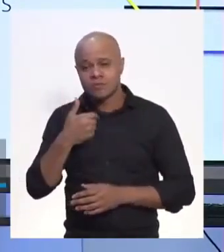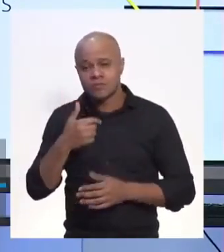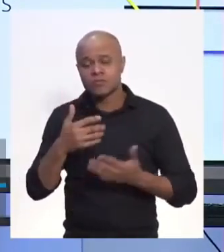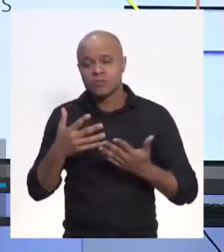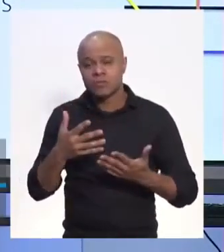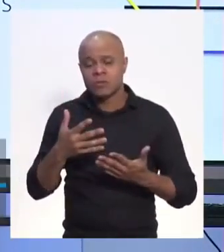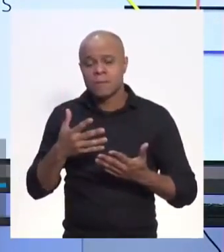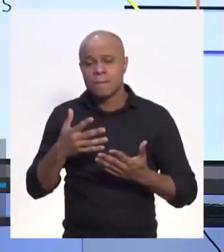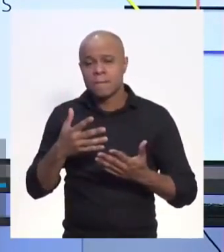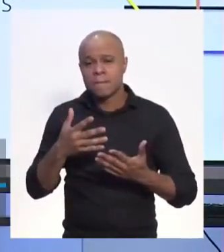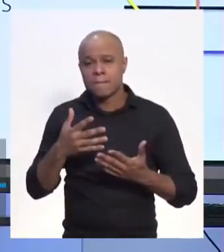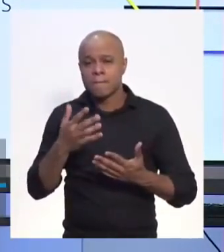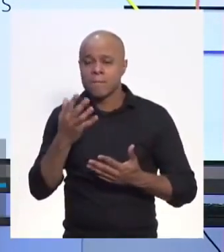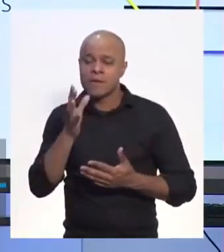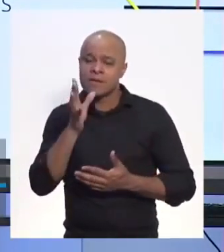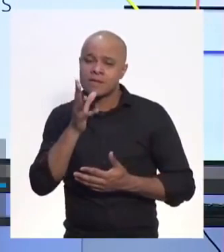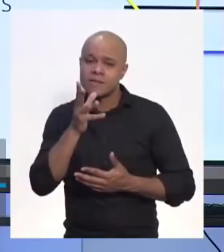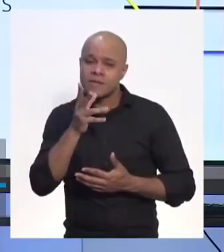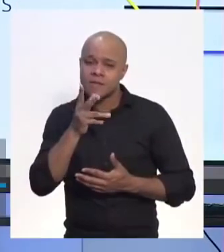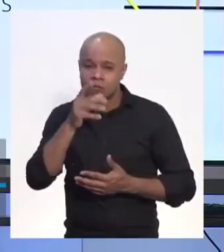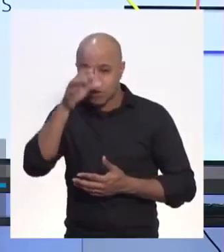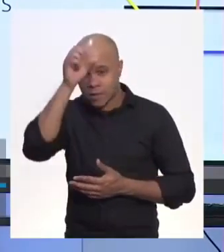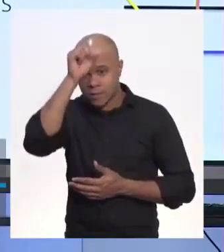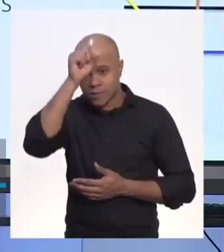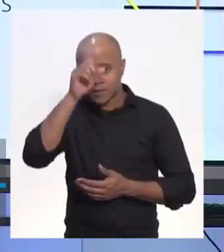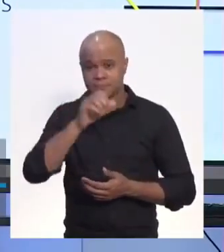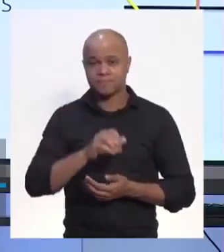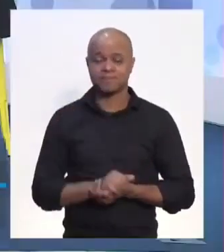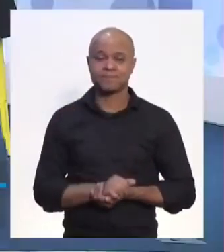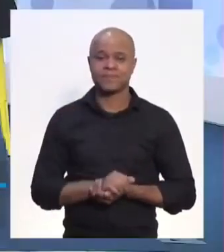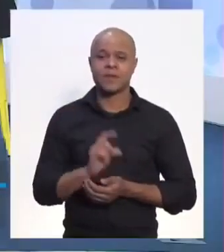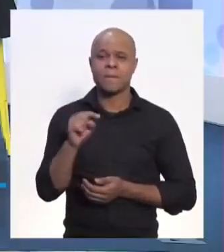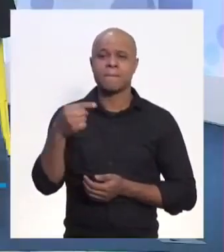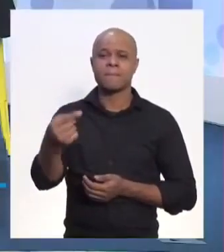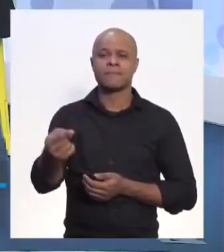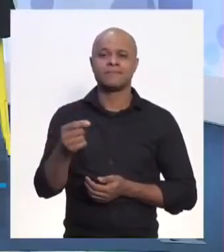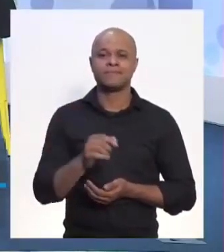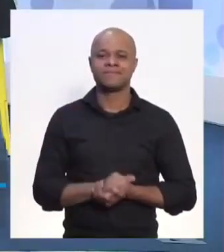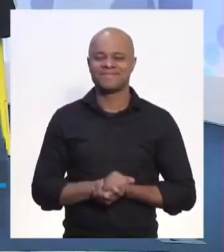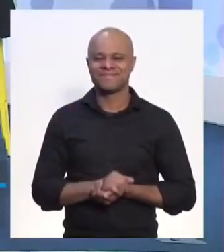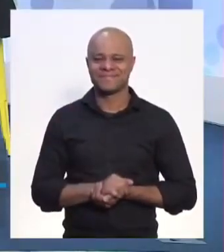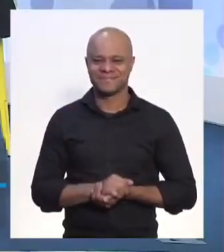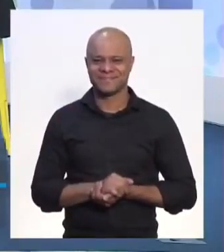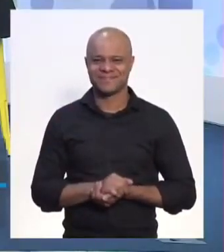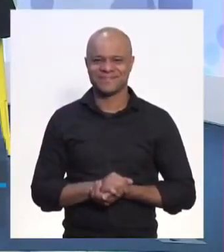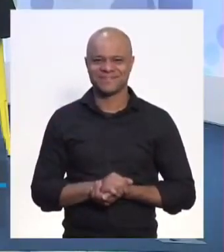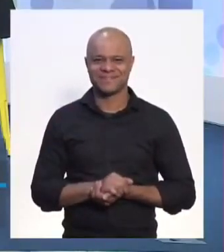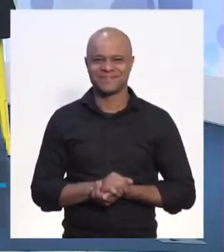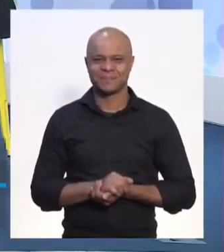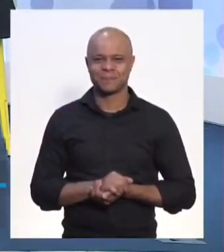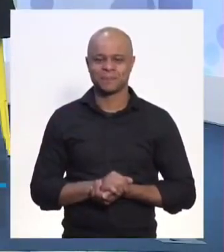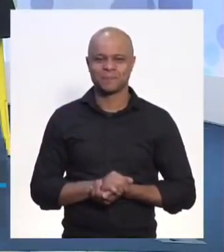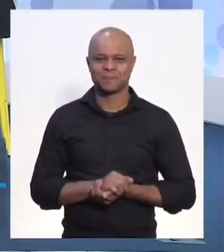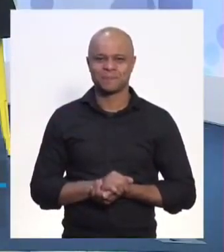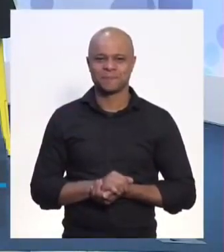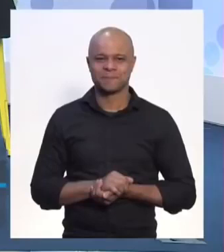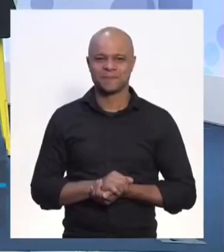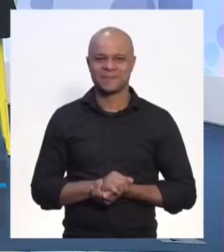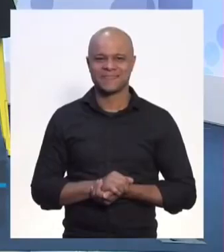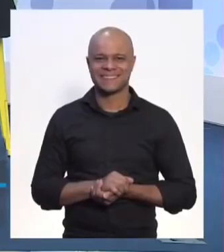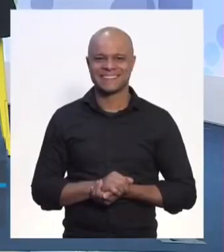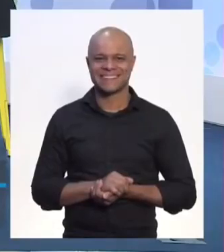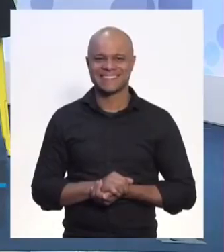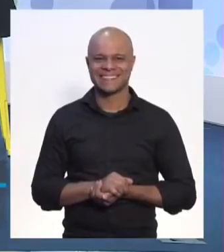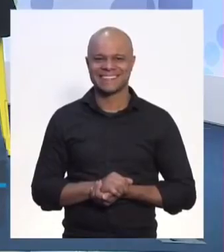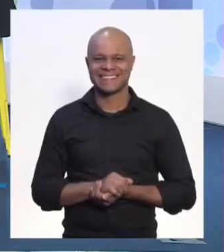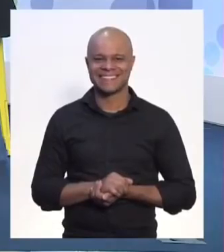hora para outra. Podemos ir para a próxima atividade, Lê? Vamos nessa. Olha lá, atividade 3, bom, aí você pode ir por